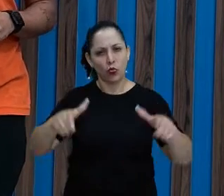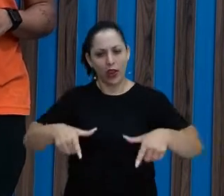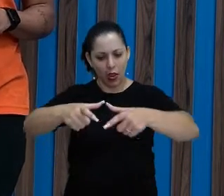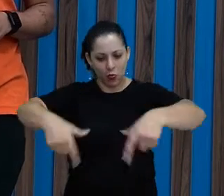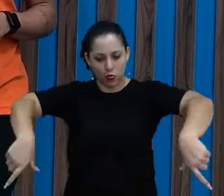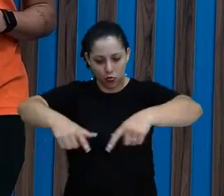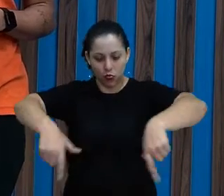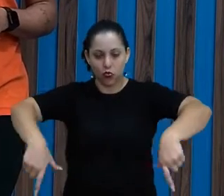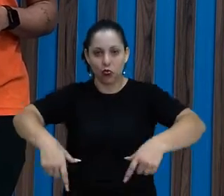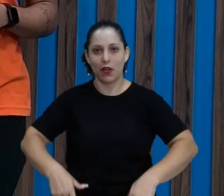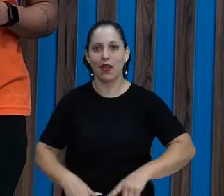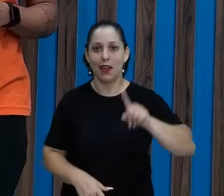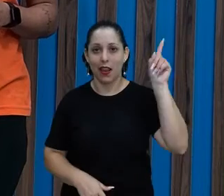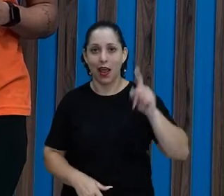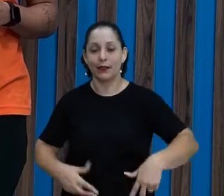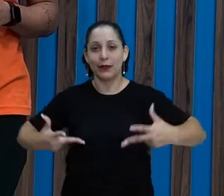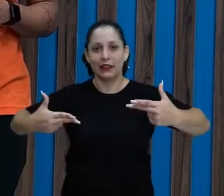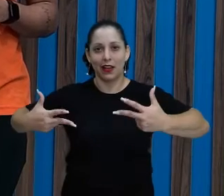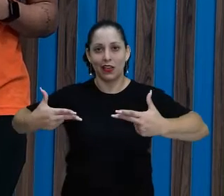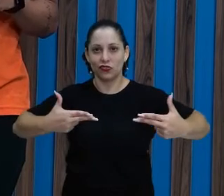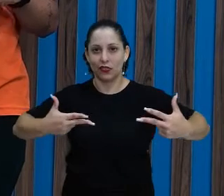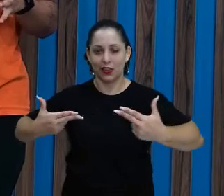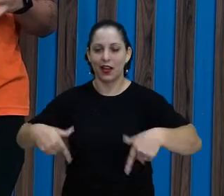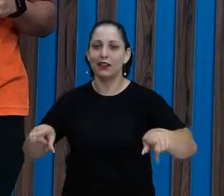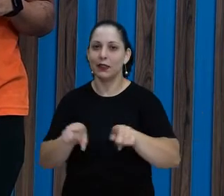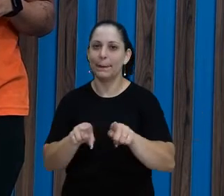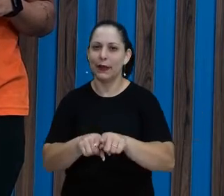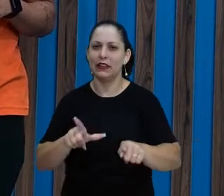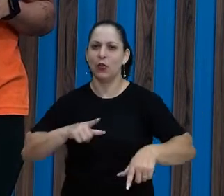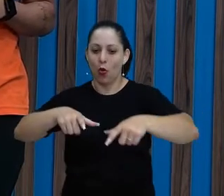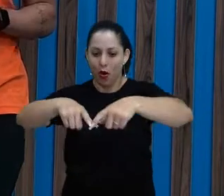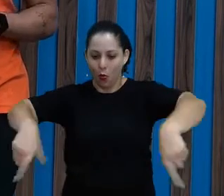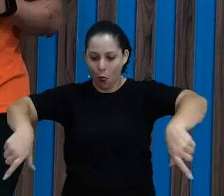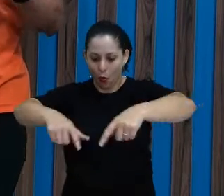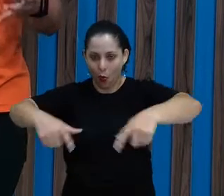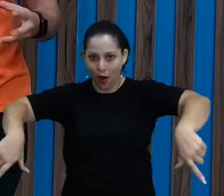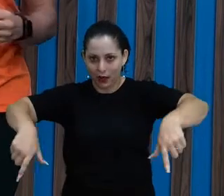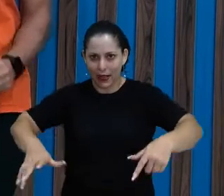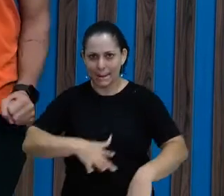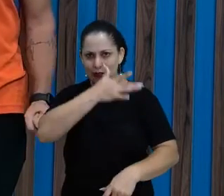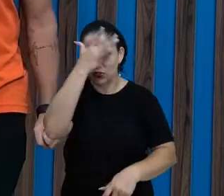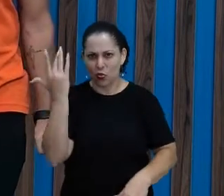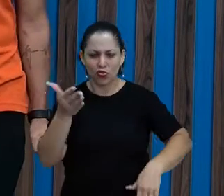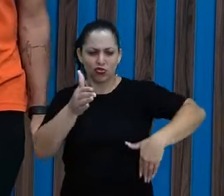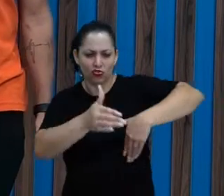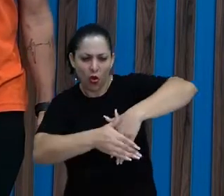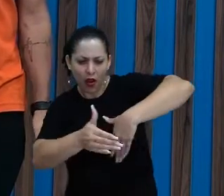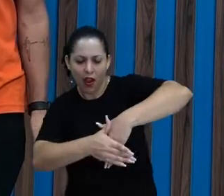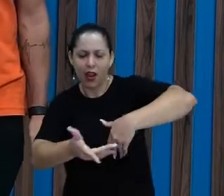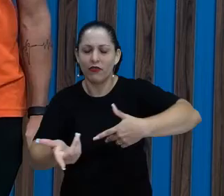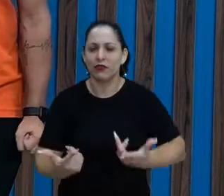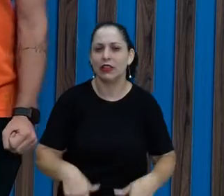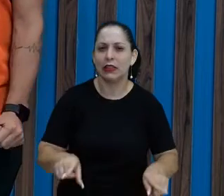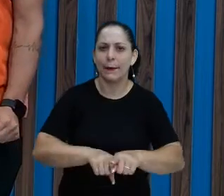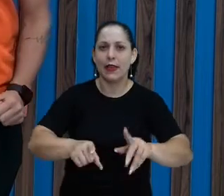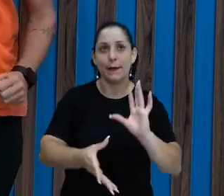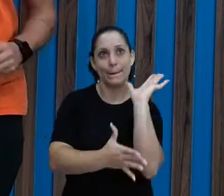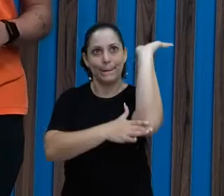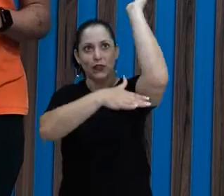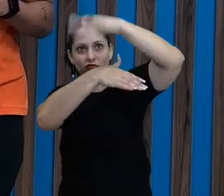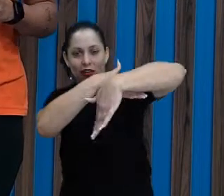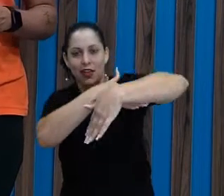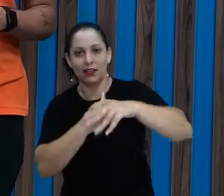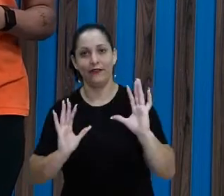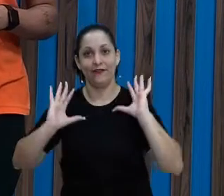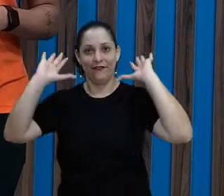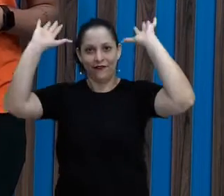Na Caxangá também tem uma quadra lá que eu vejo a galera, às vezes está jogando futsal, às vezes está jogando basquete, às vezes estão jogando vôlei. Então é